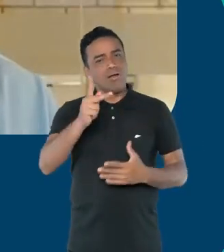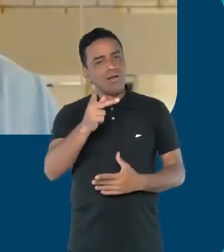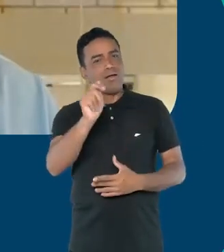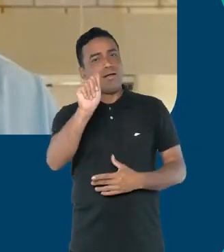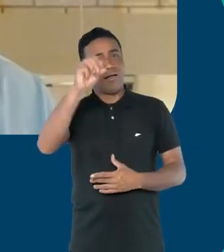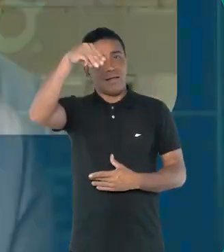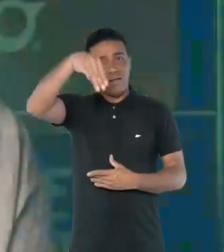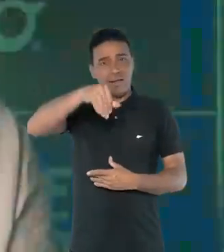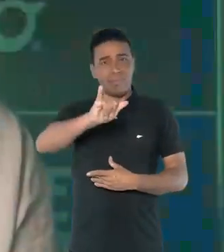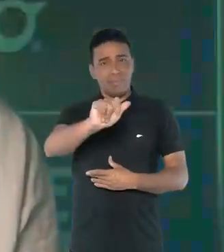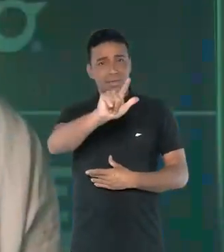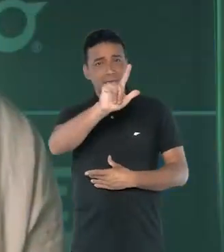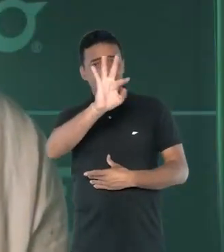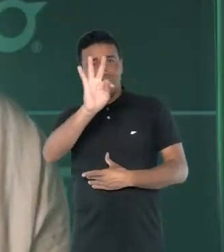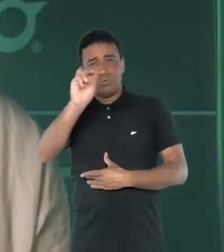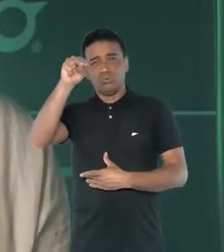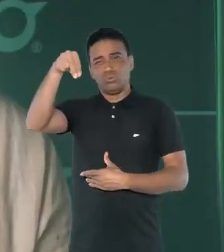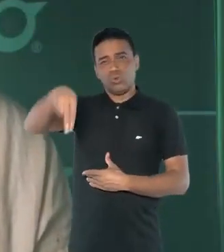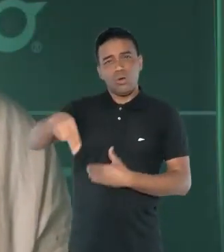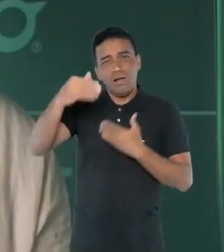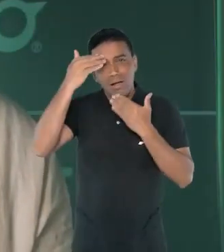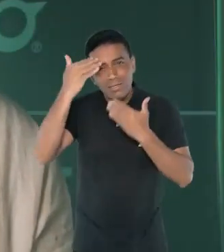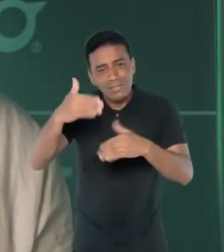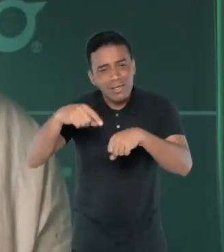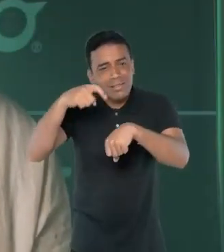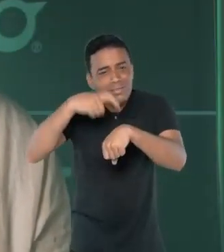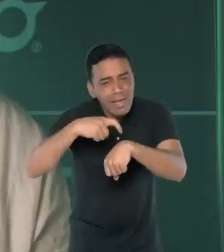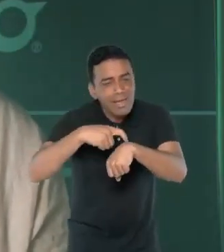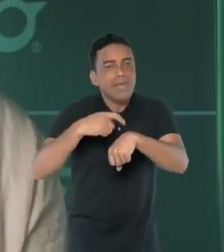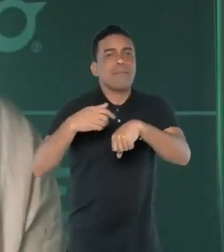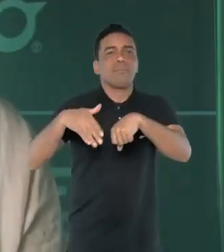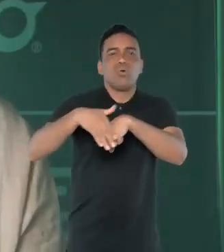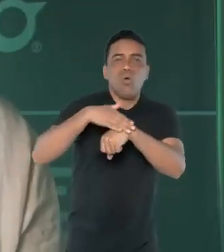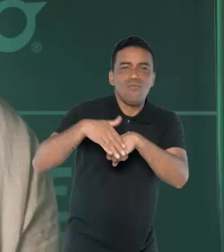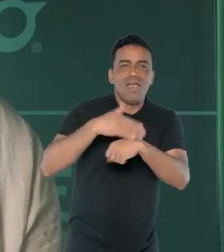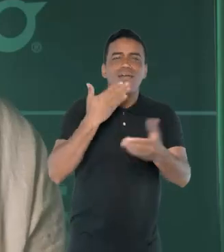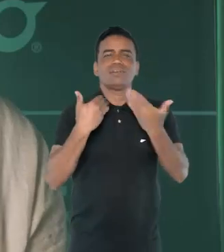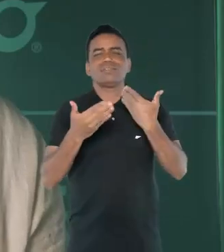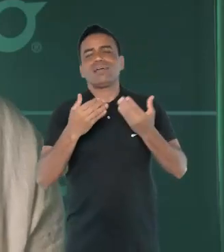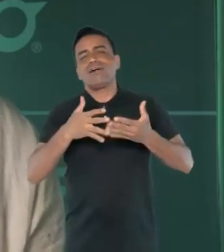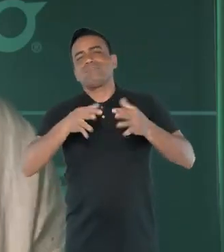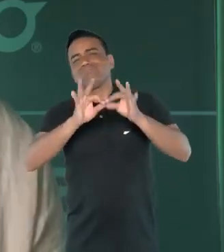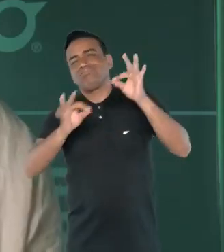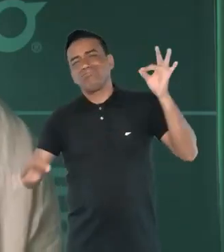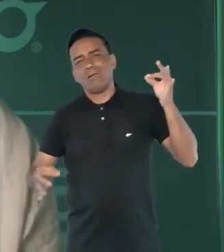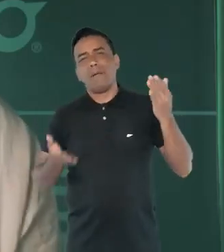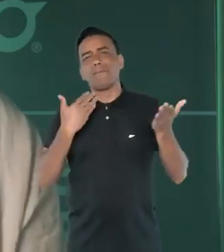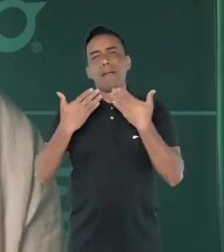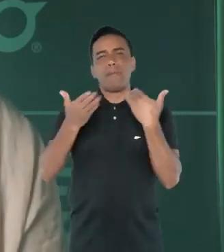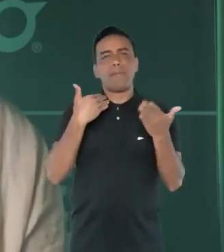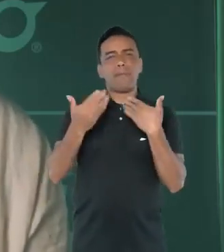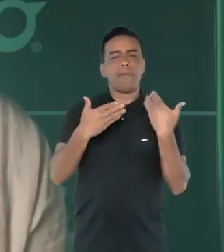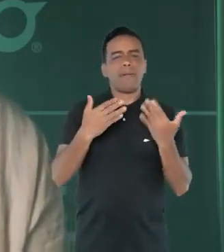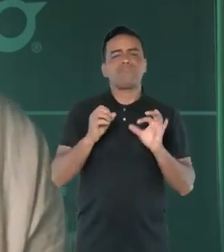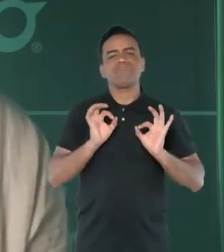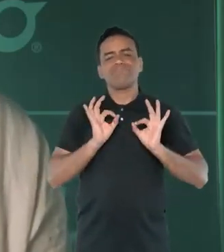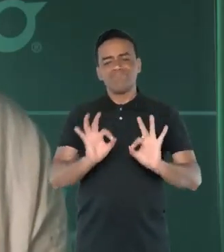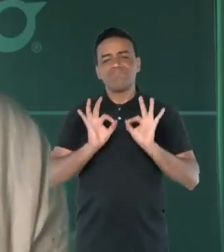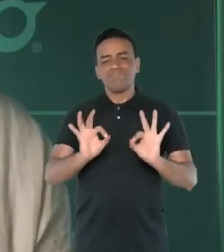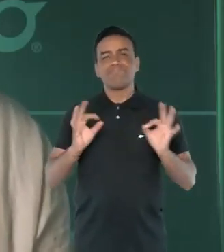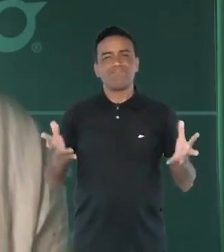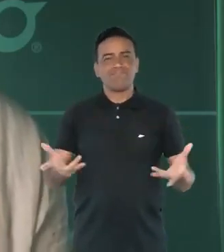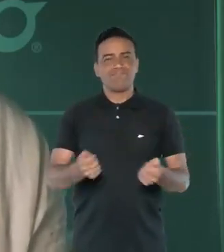Hamilton, queria te agradecer por esse tempo, pela nossa conversa. Foi um prazer poder conversar, bater esse papo com